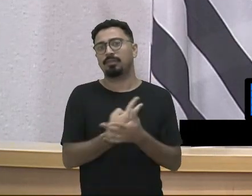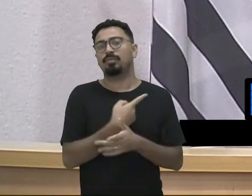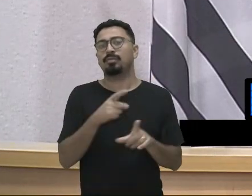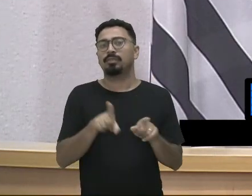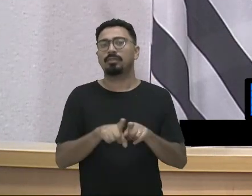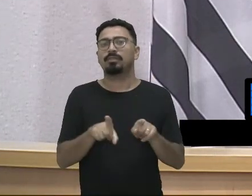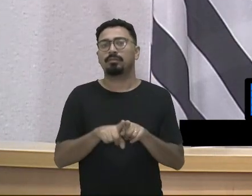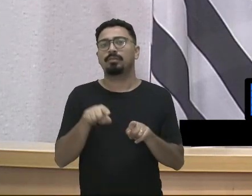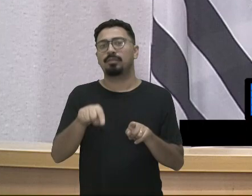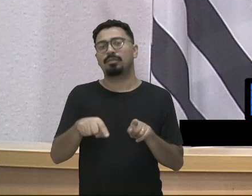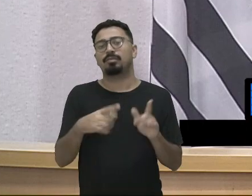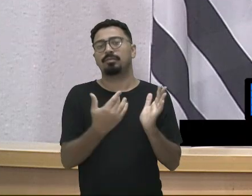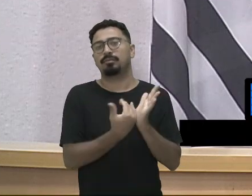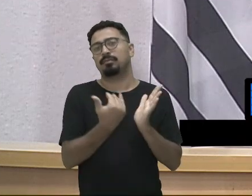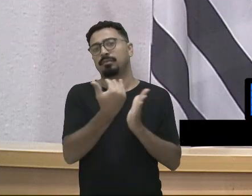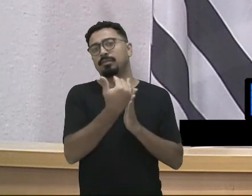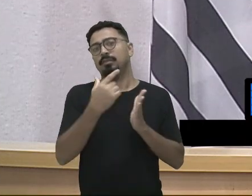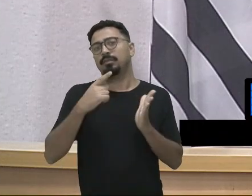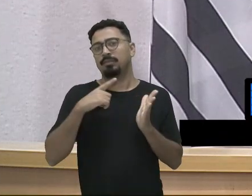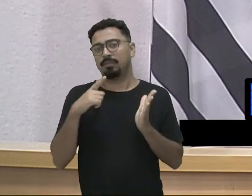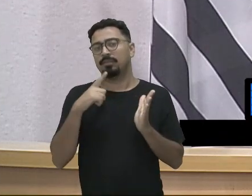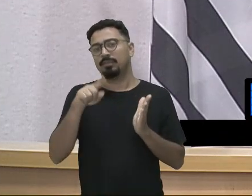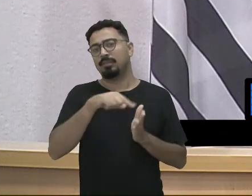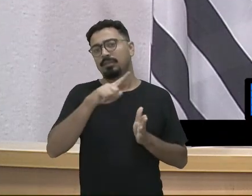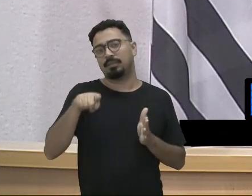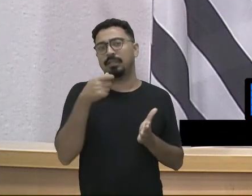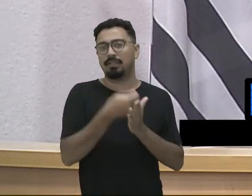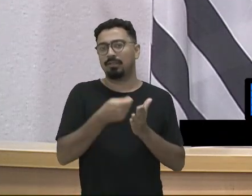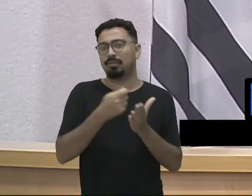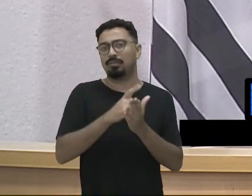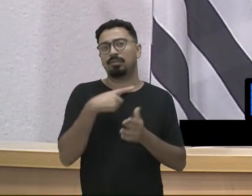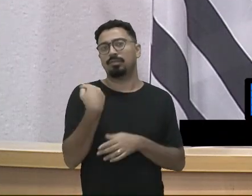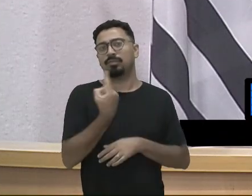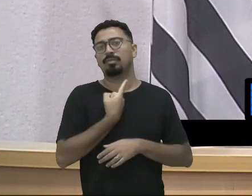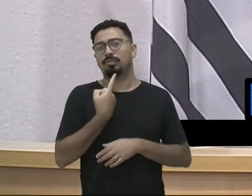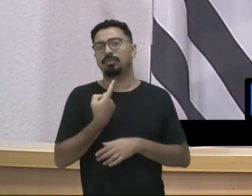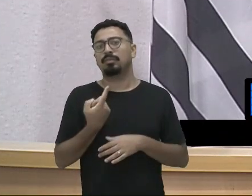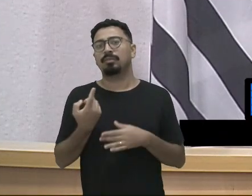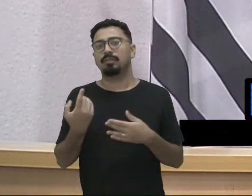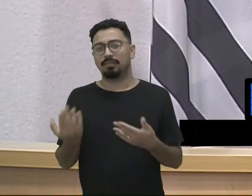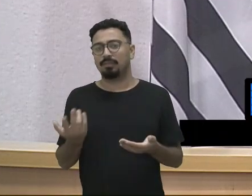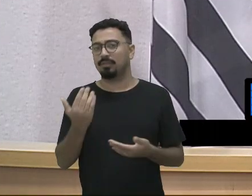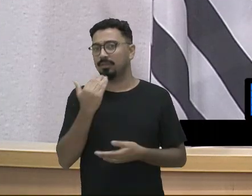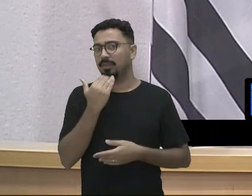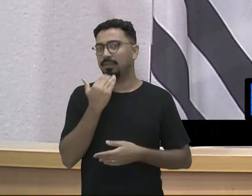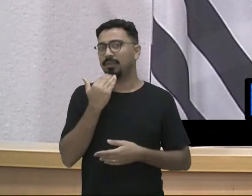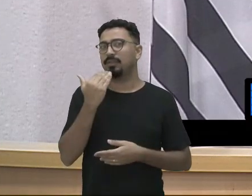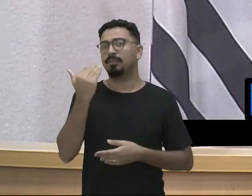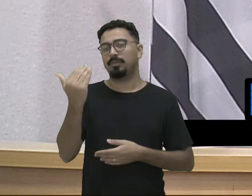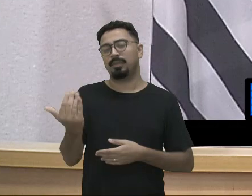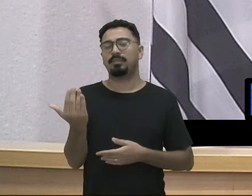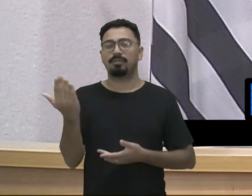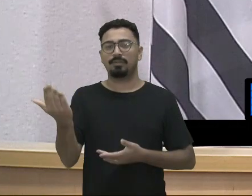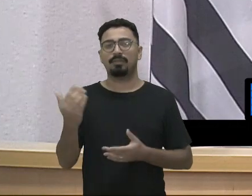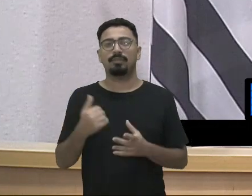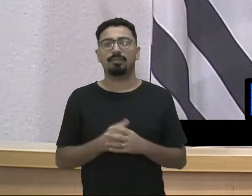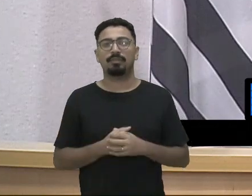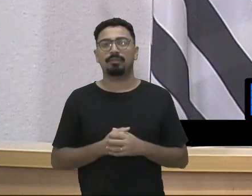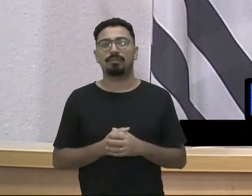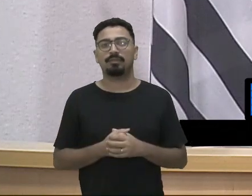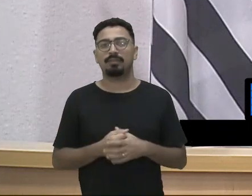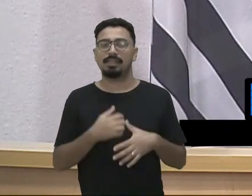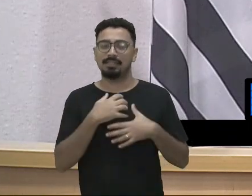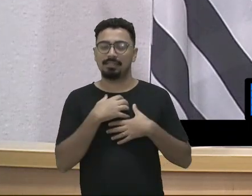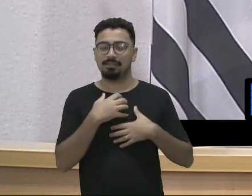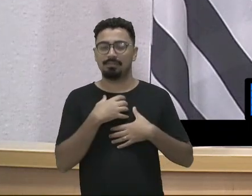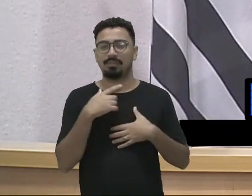esse absurdo de querer desvalidar ninguém. Mas nas nossas unidades sociais, aí, eu peço essa